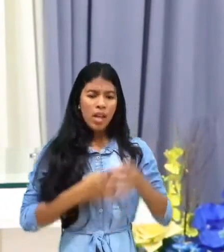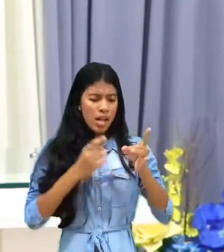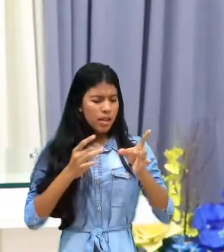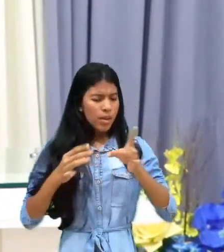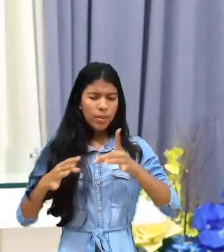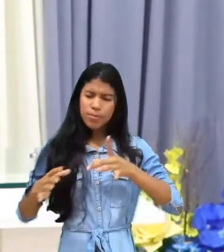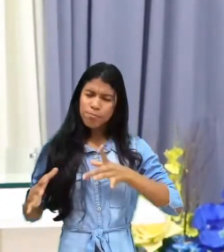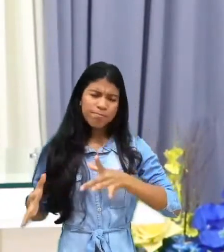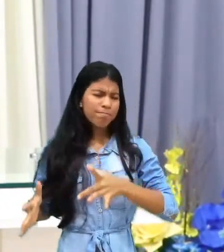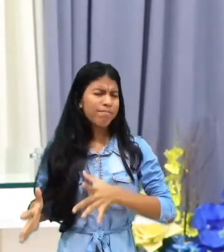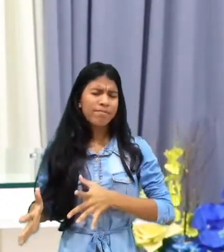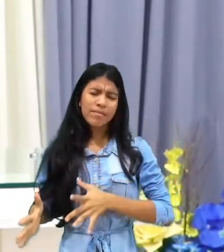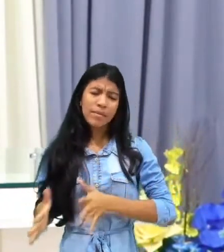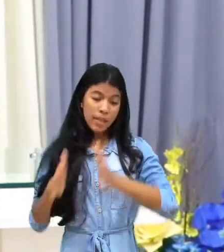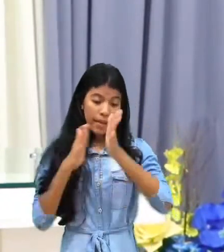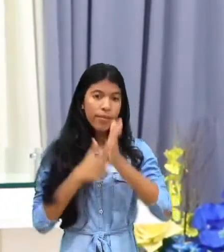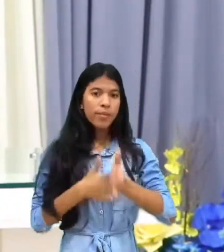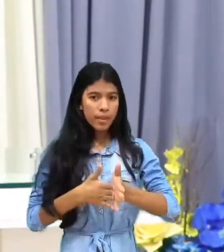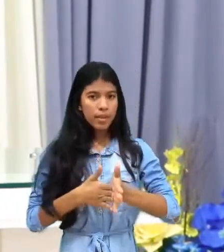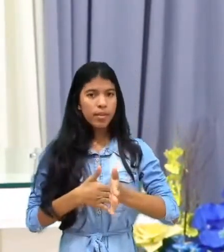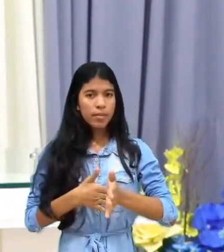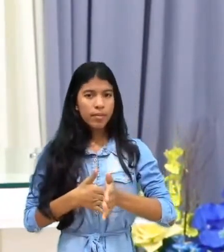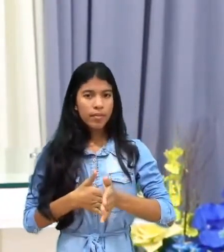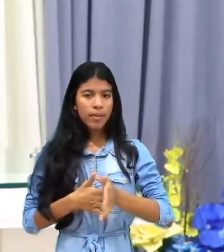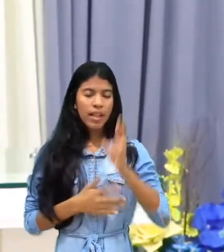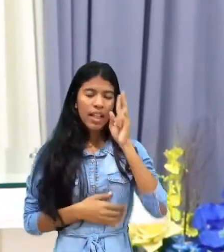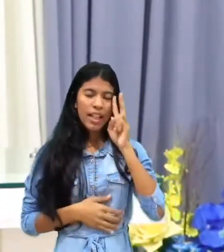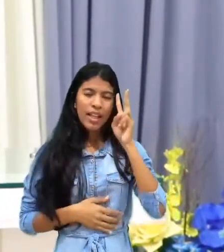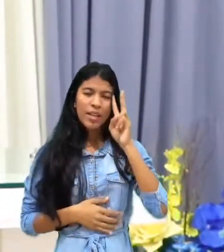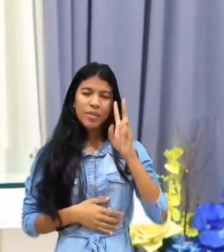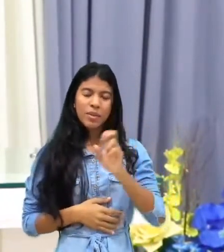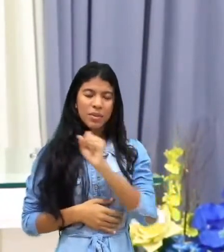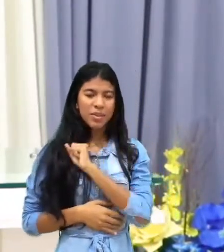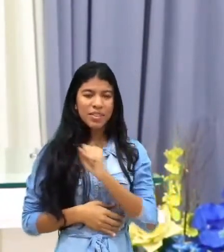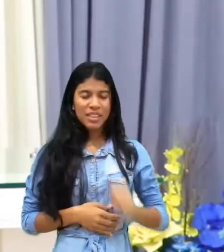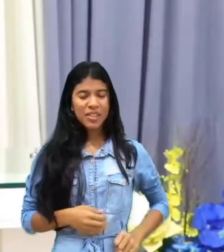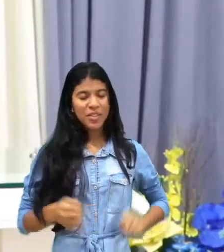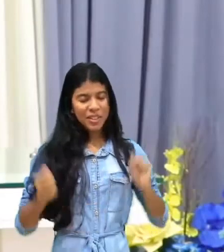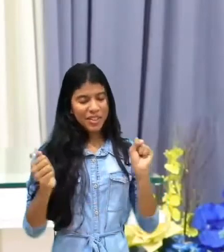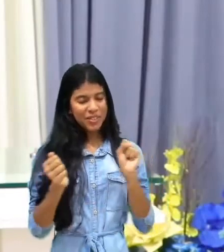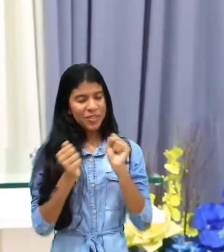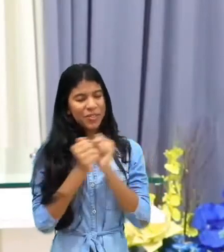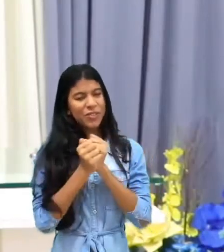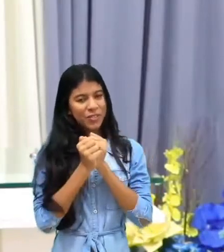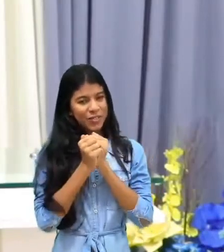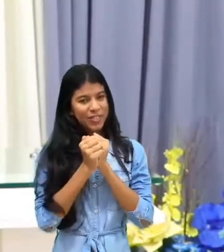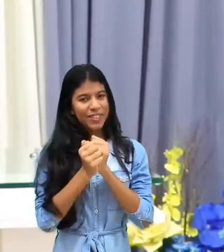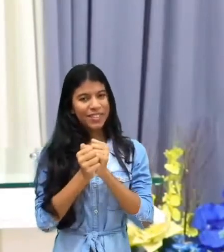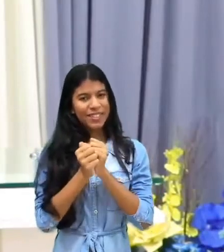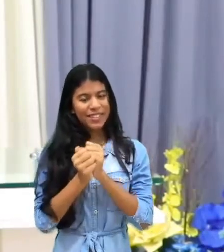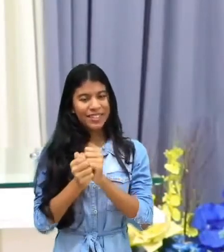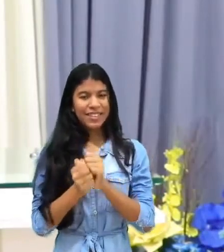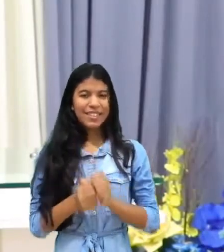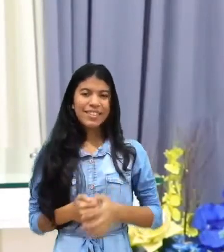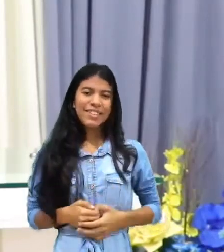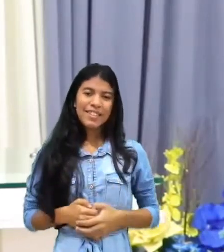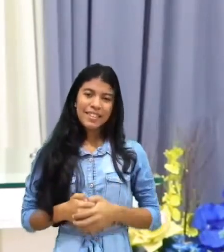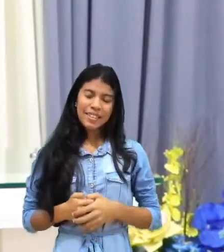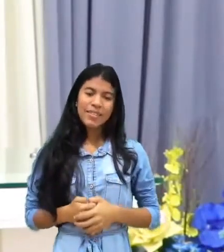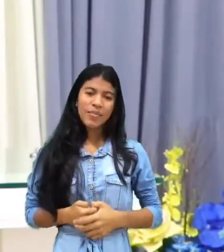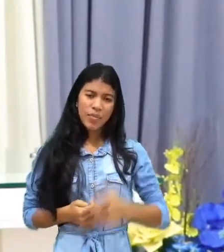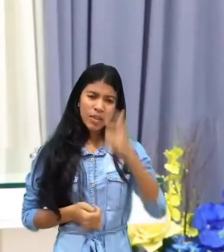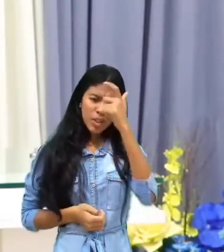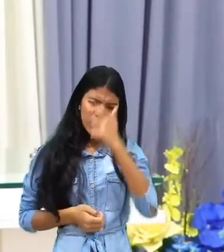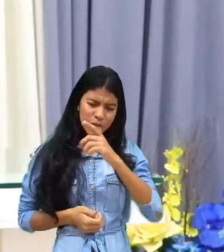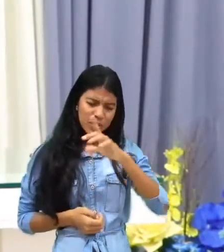Mantenha, lembre-se, o Senhor está contigo, o Senhor está com você, dizendo: eu sou o Deus daquele